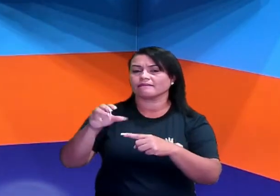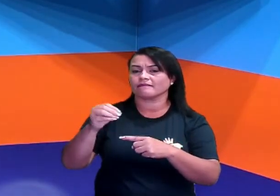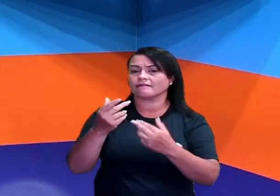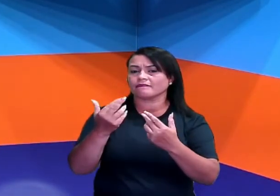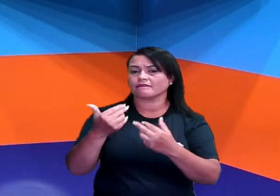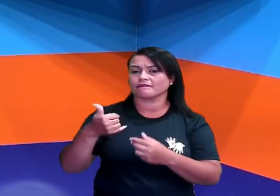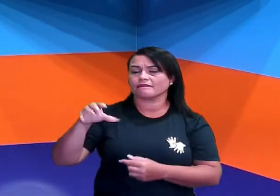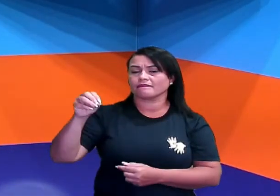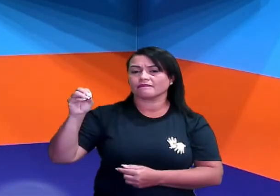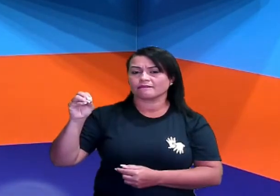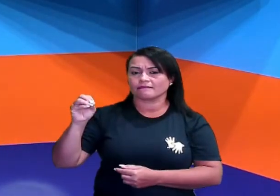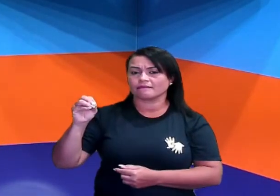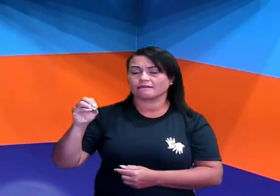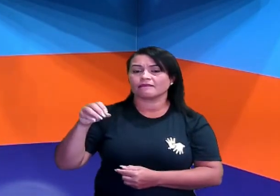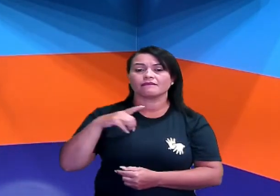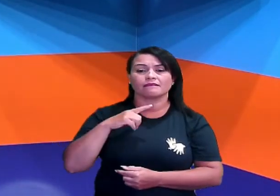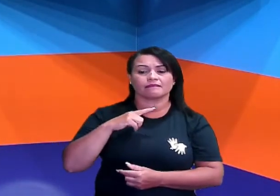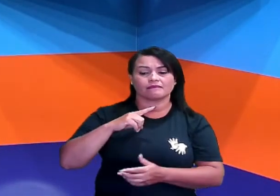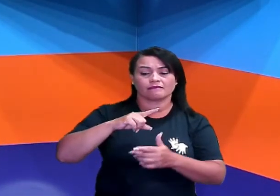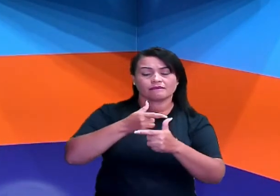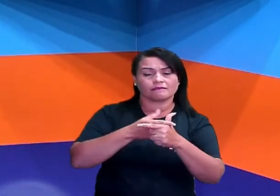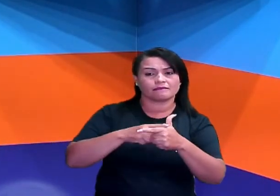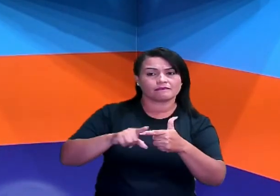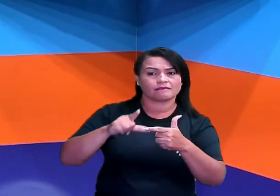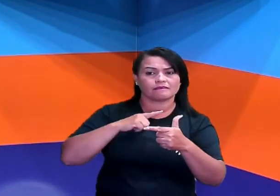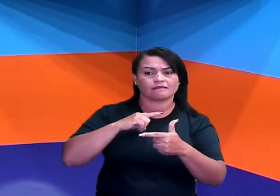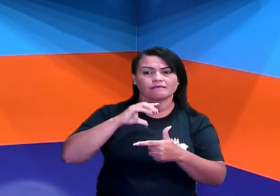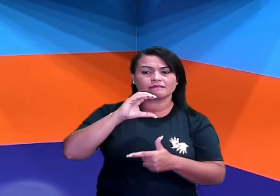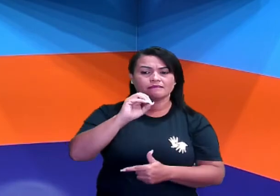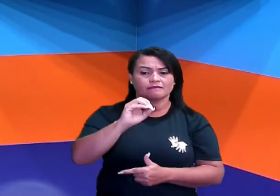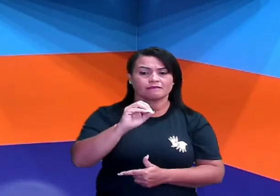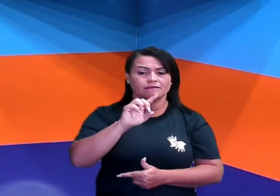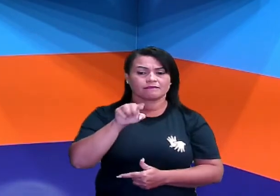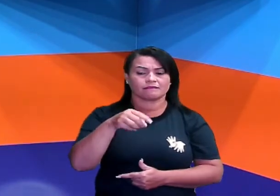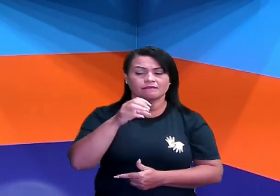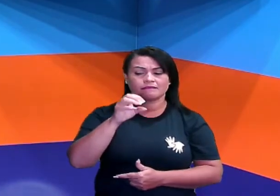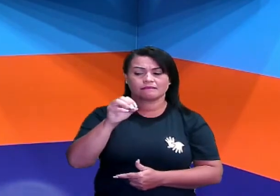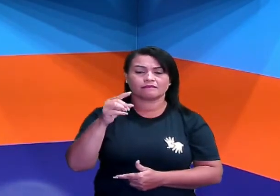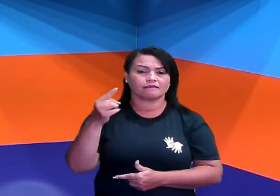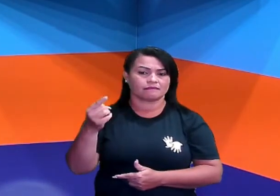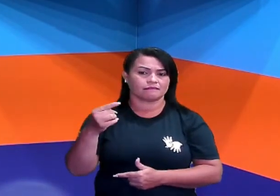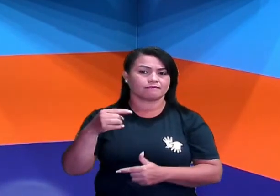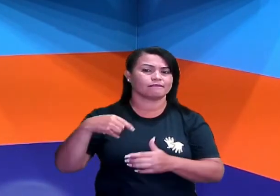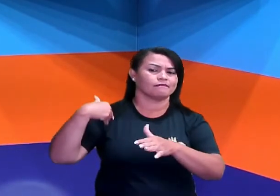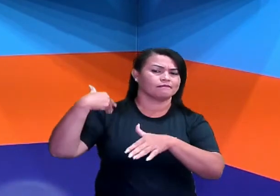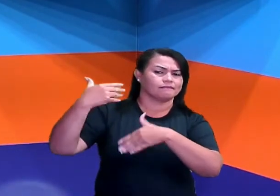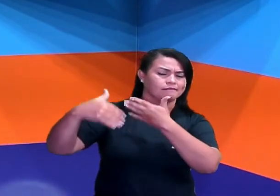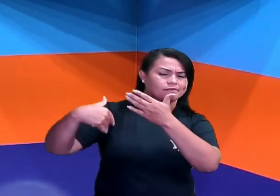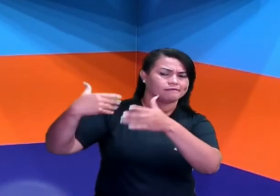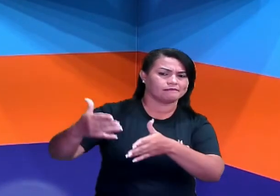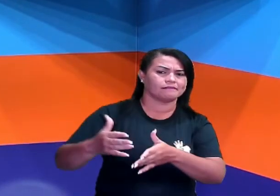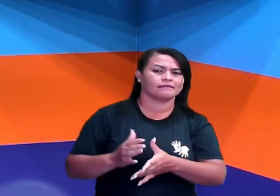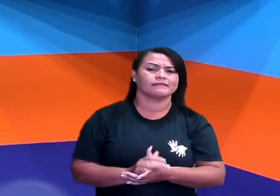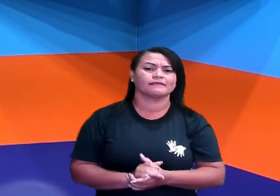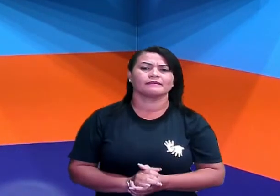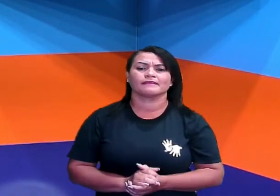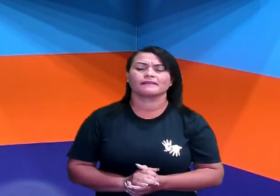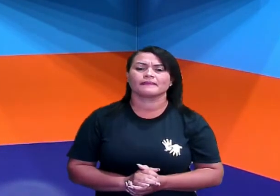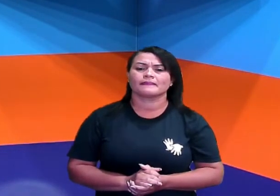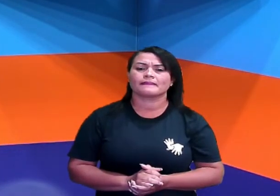100. Então, dividindo, eu vou ter quem? 0,01. E assim por diante. Tá